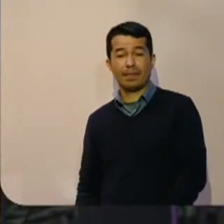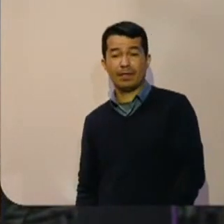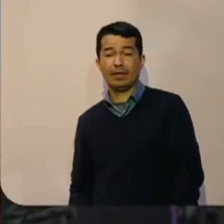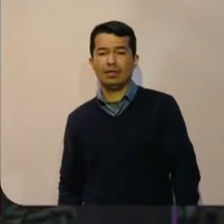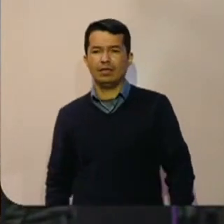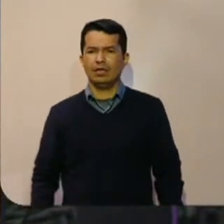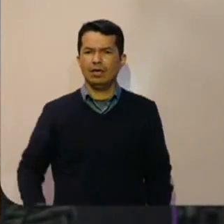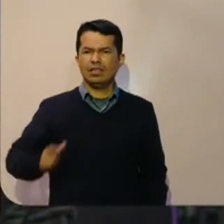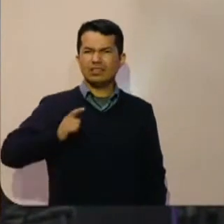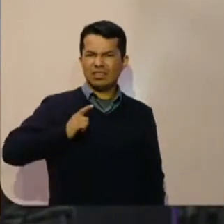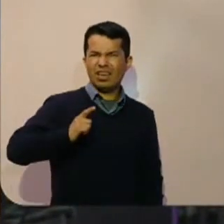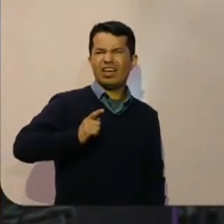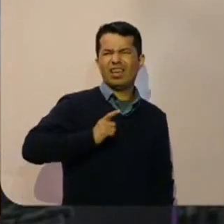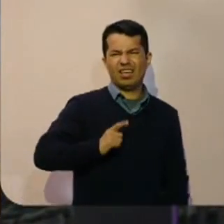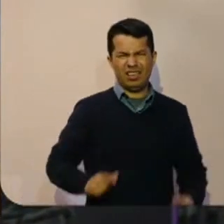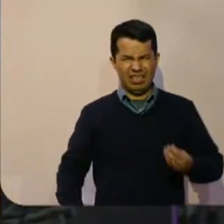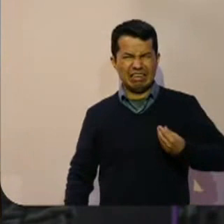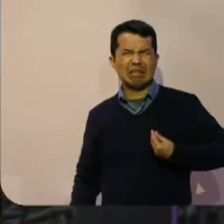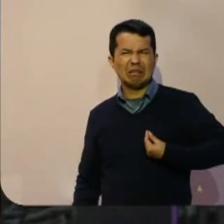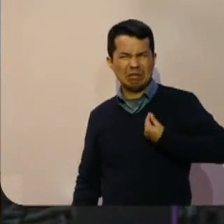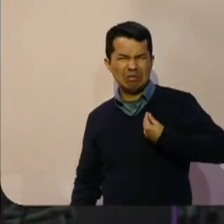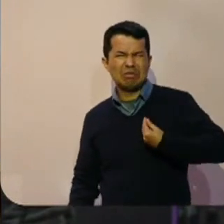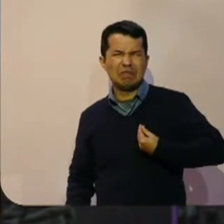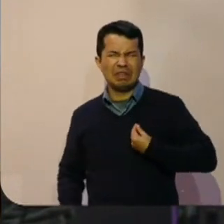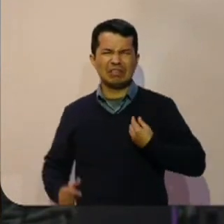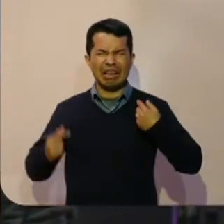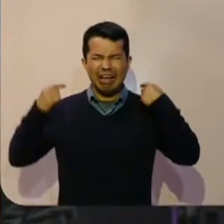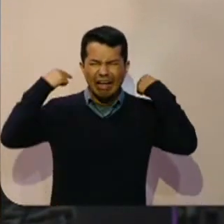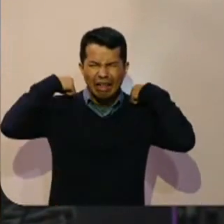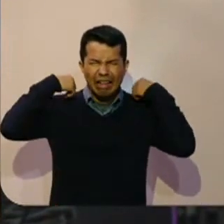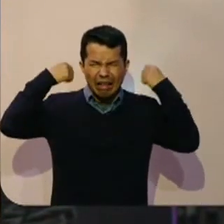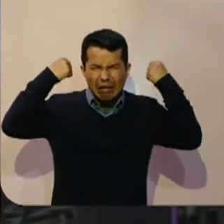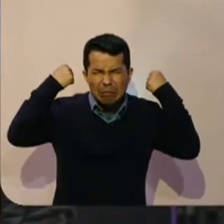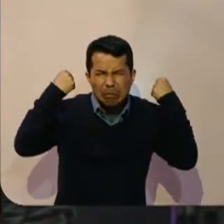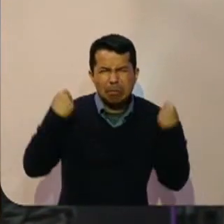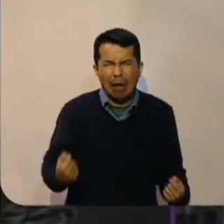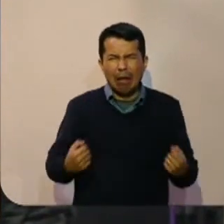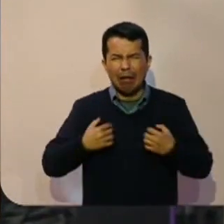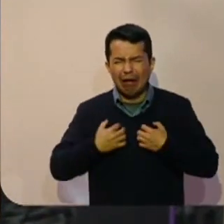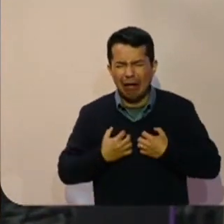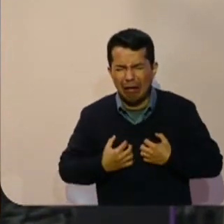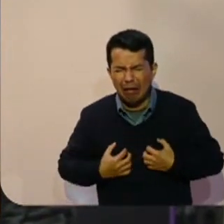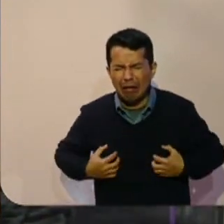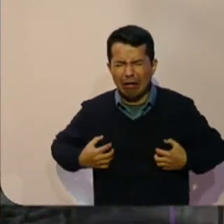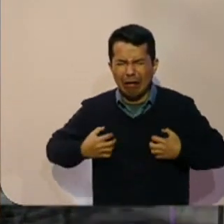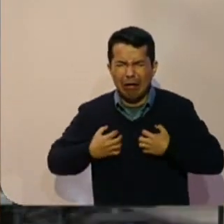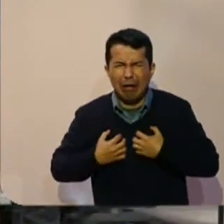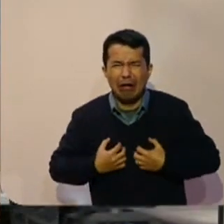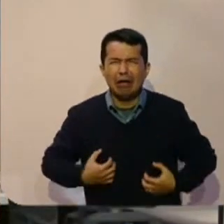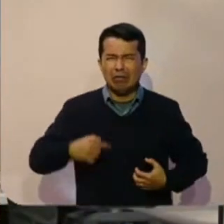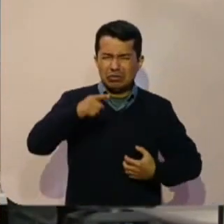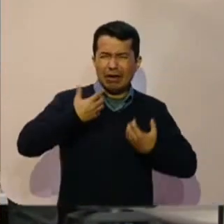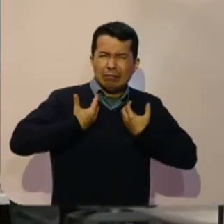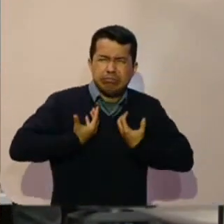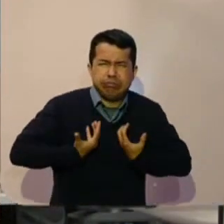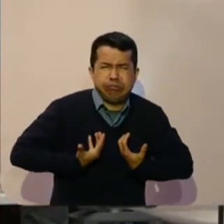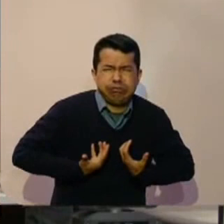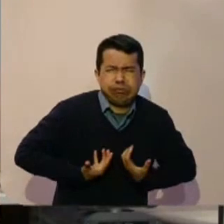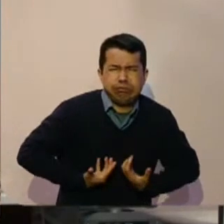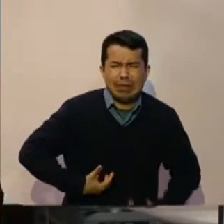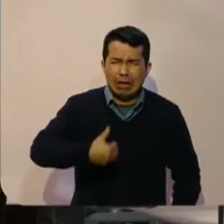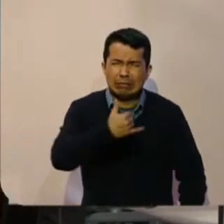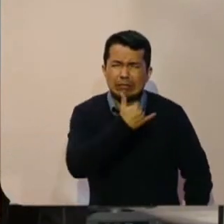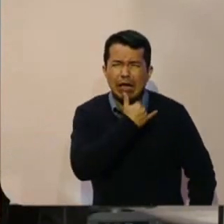Se a jornada é pesada e te cansas